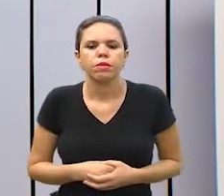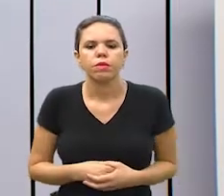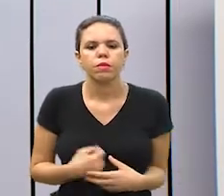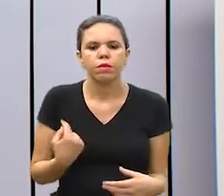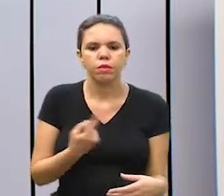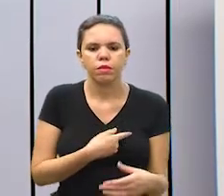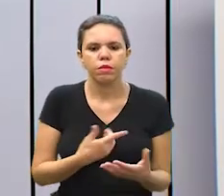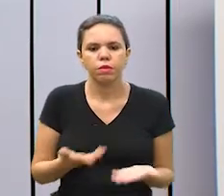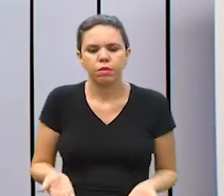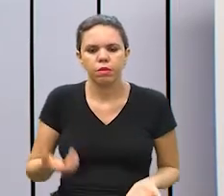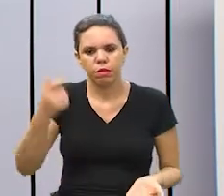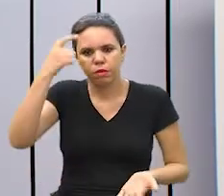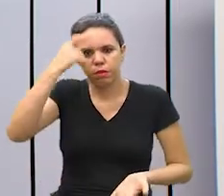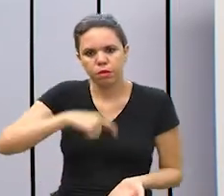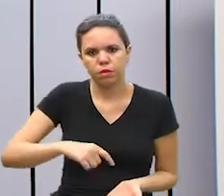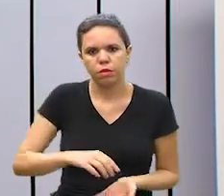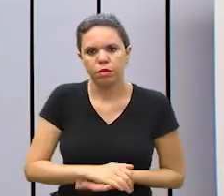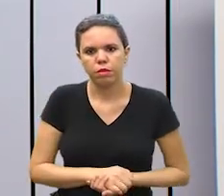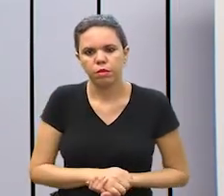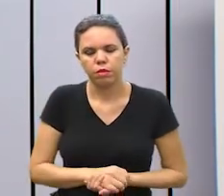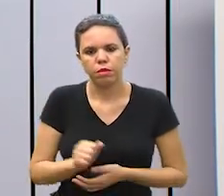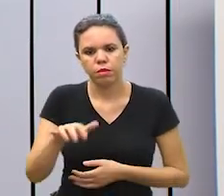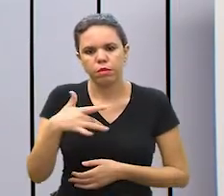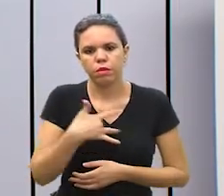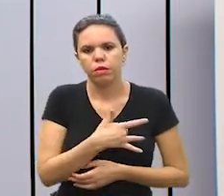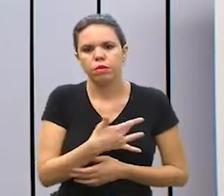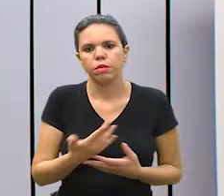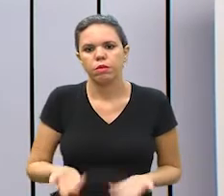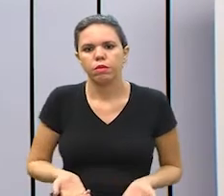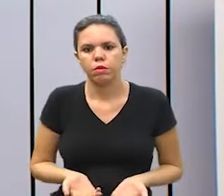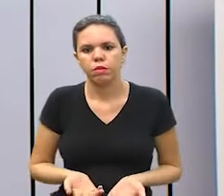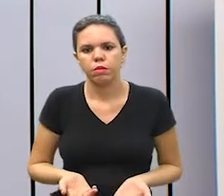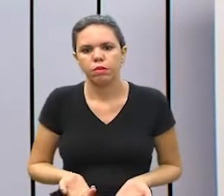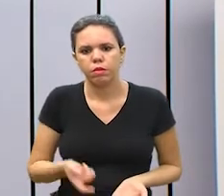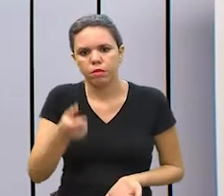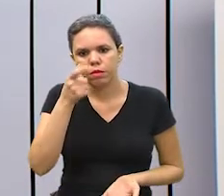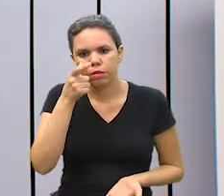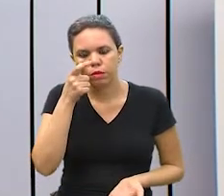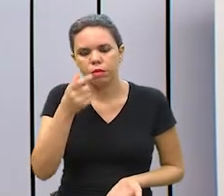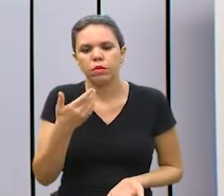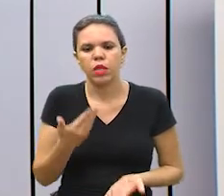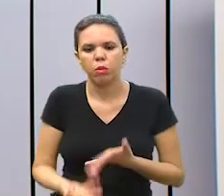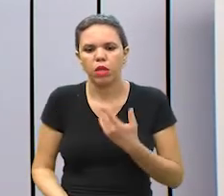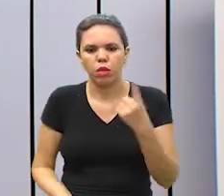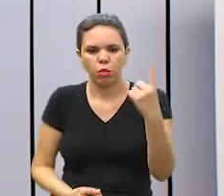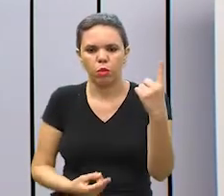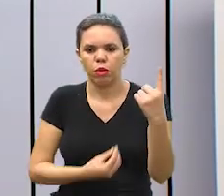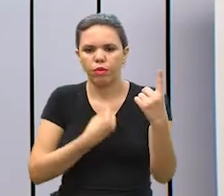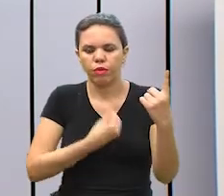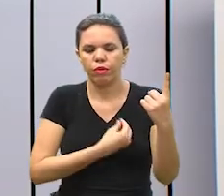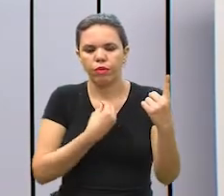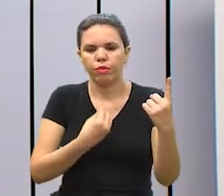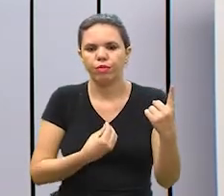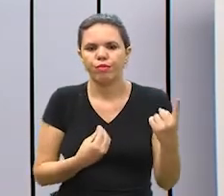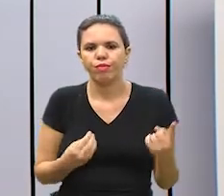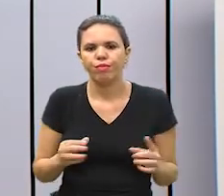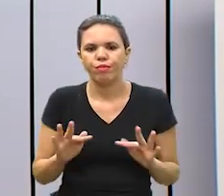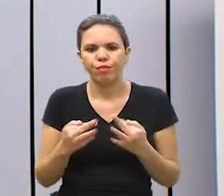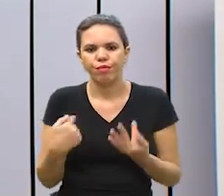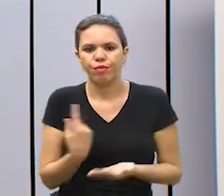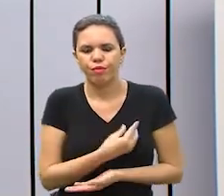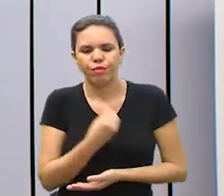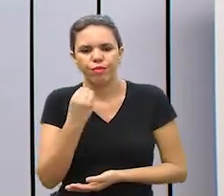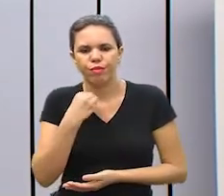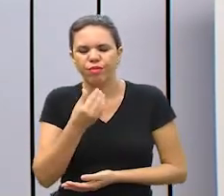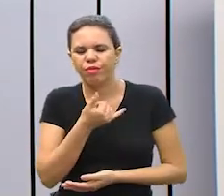né? Eu, né, sou da área de saúde, e a gente vê que a perda de uma vida, ela fragiliza muita gente,